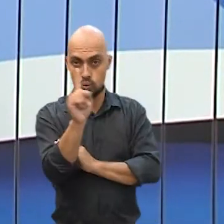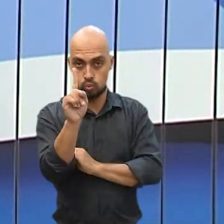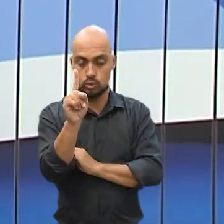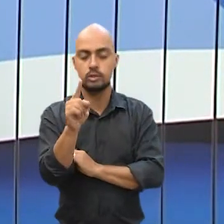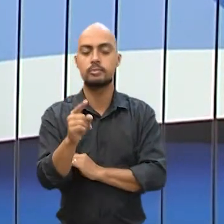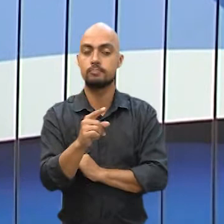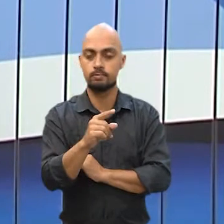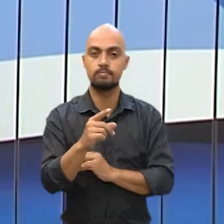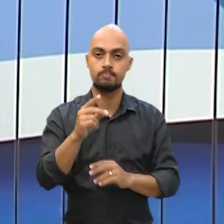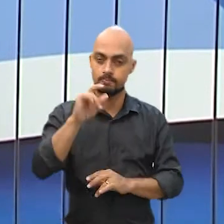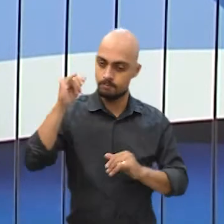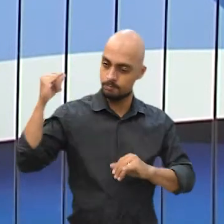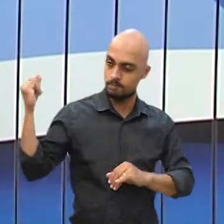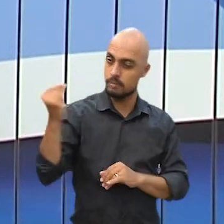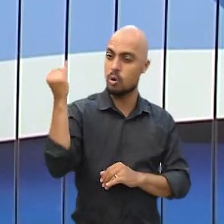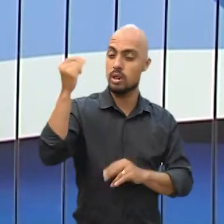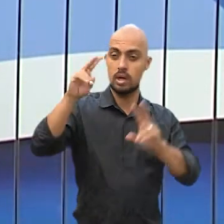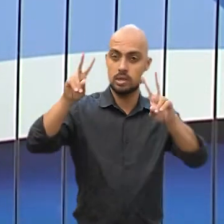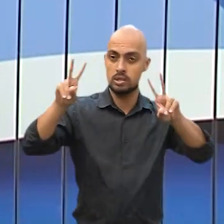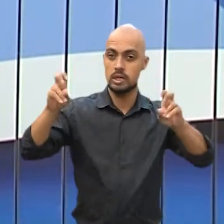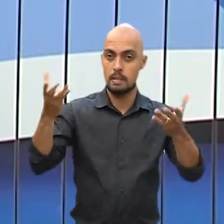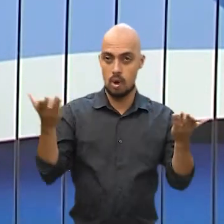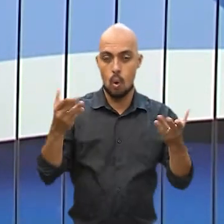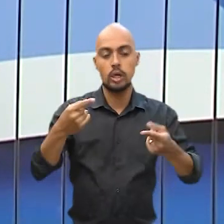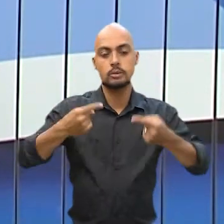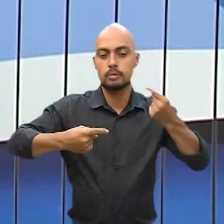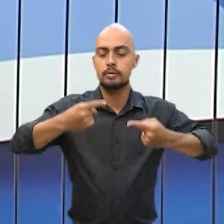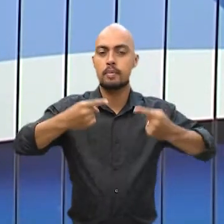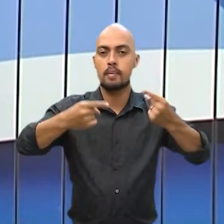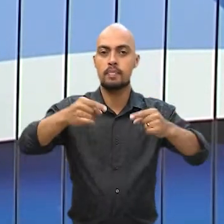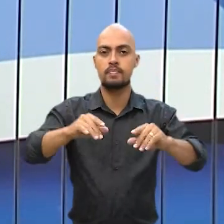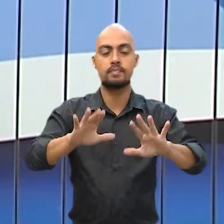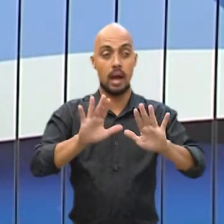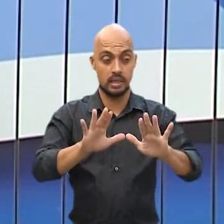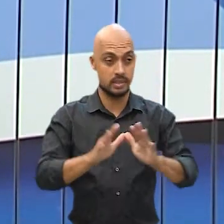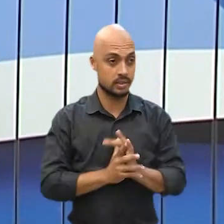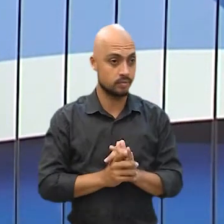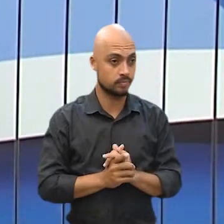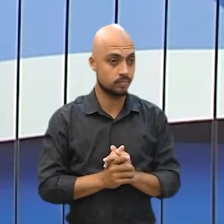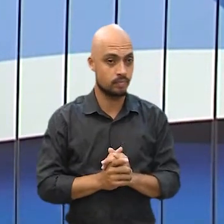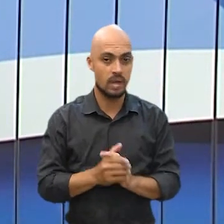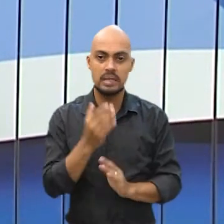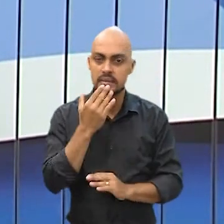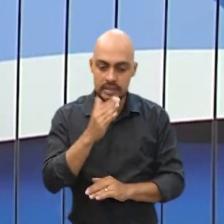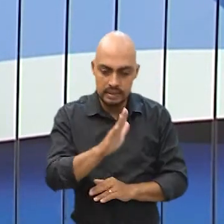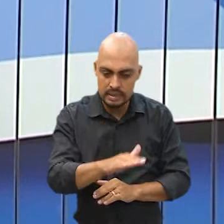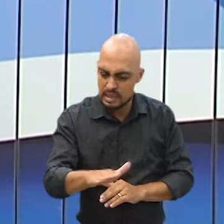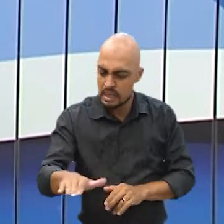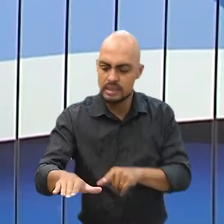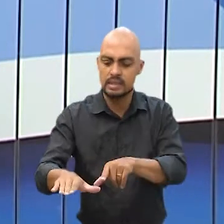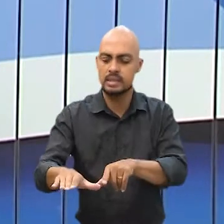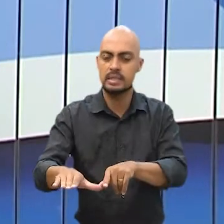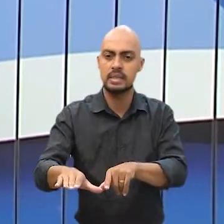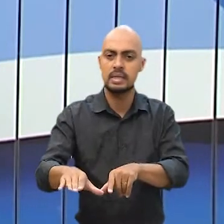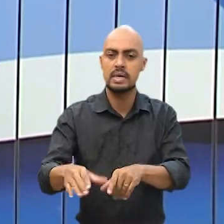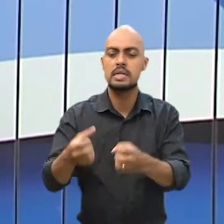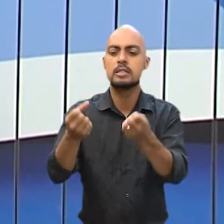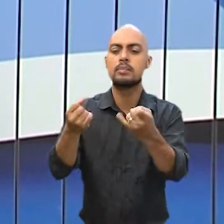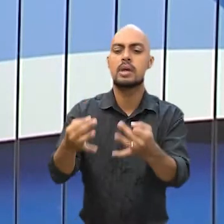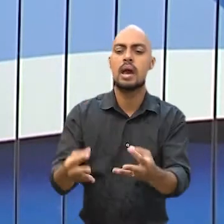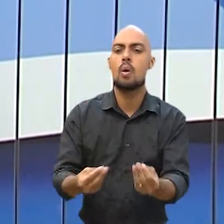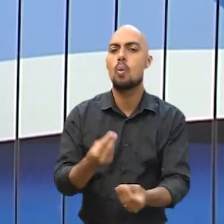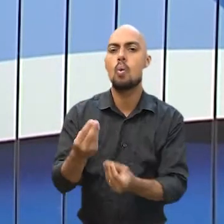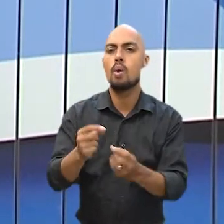muito importante, esse que a gente está debatendo aqui. Como explicar às crianças que precisam evitar contato com